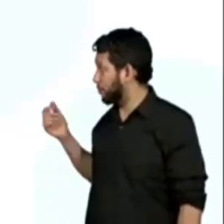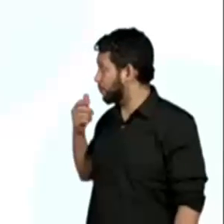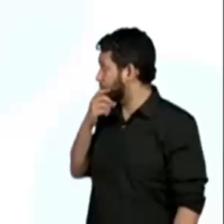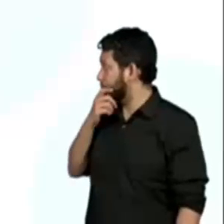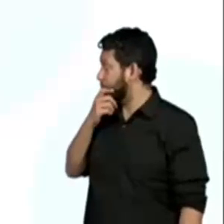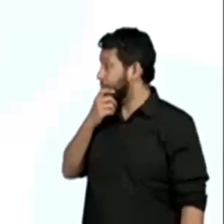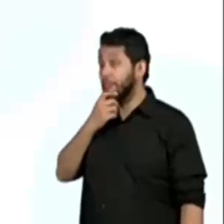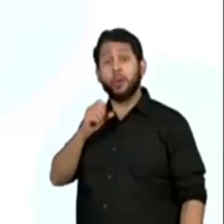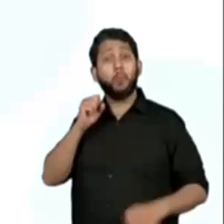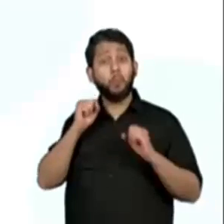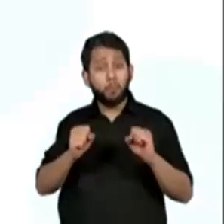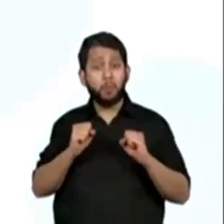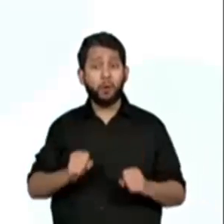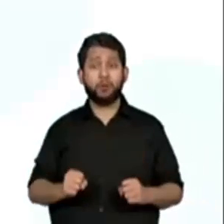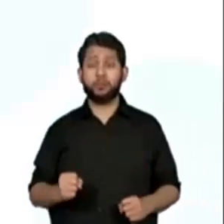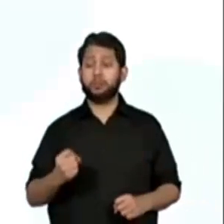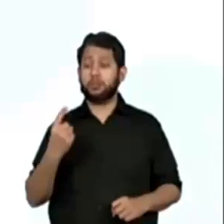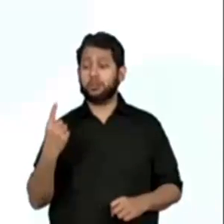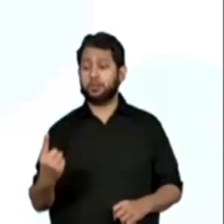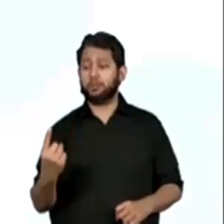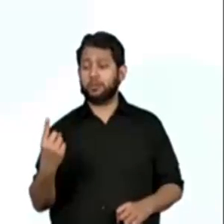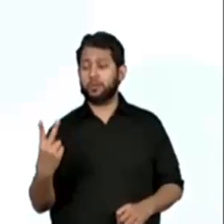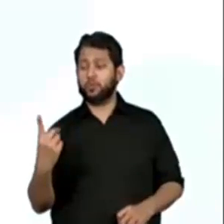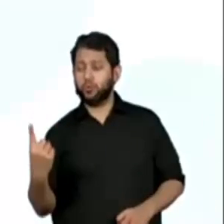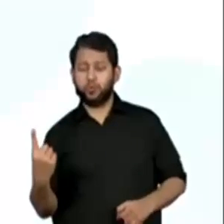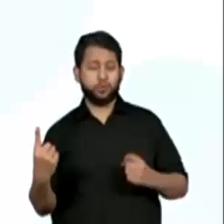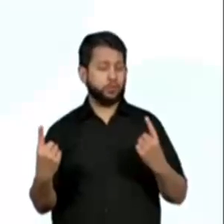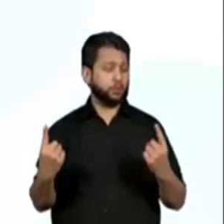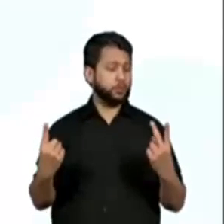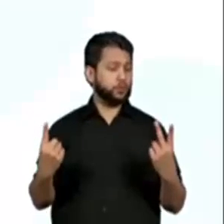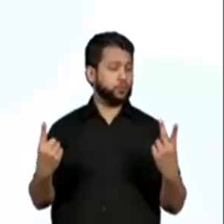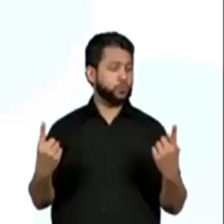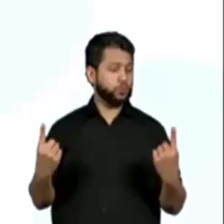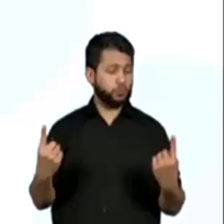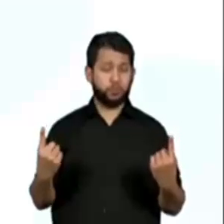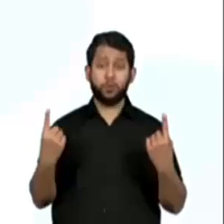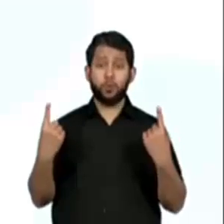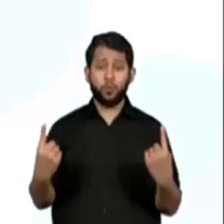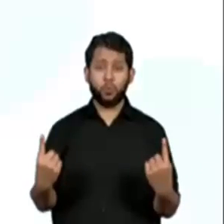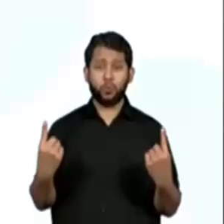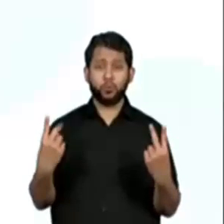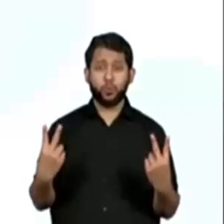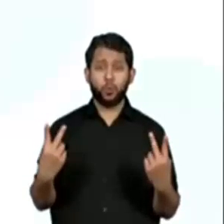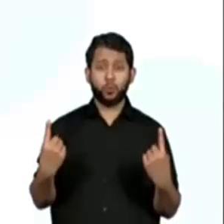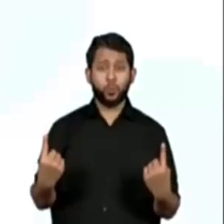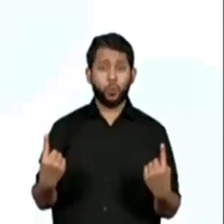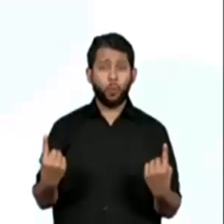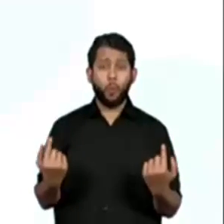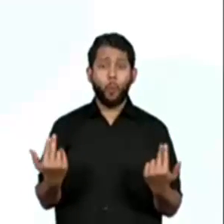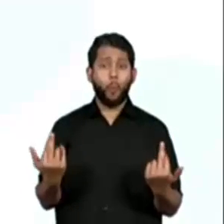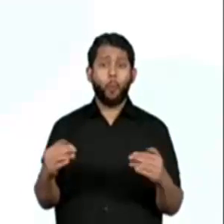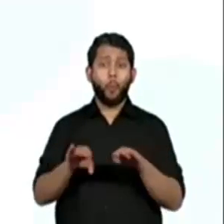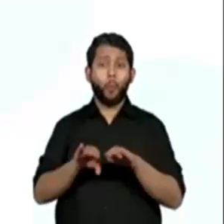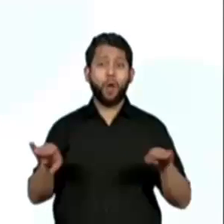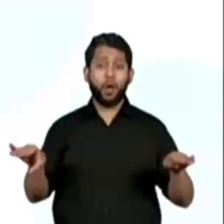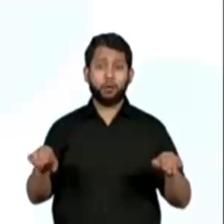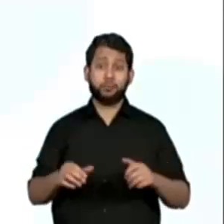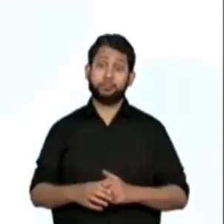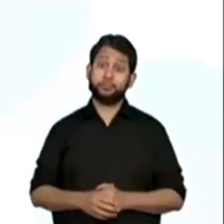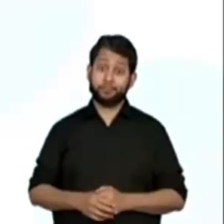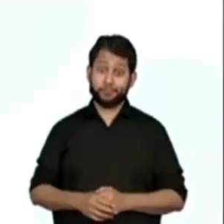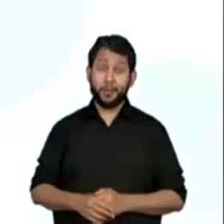tá bom? Então, eu venho aqui nos 342 e vou subtrair 221.